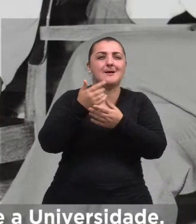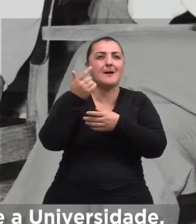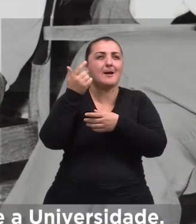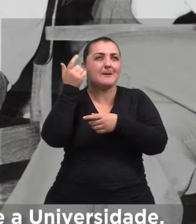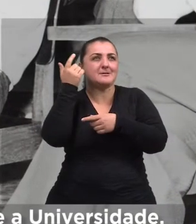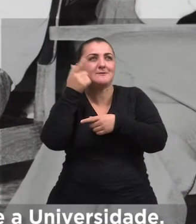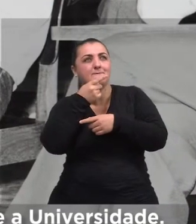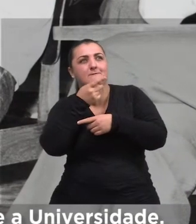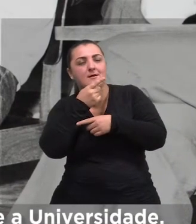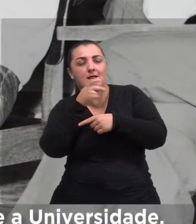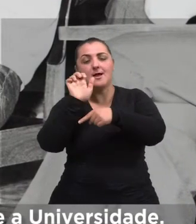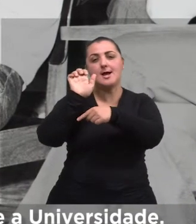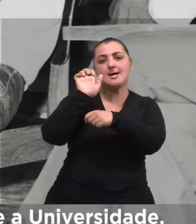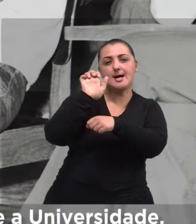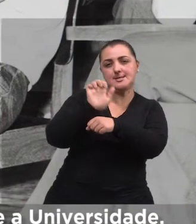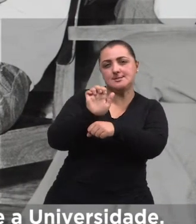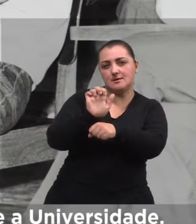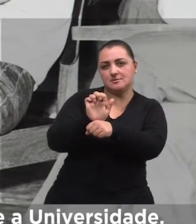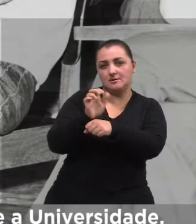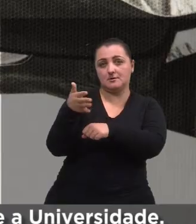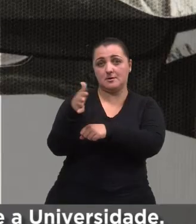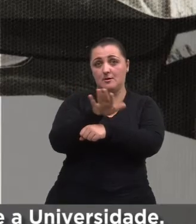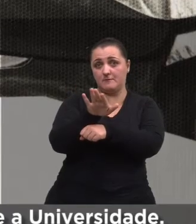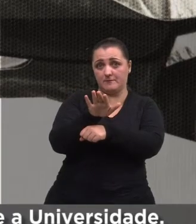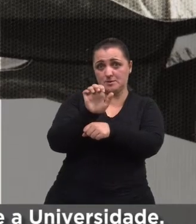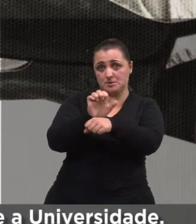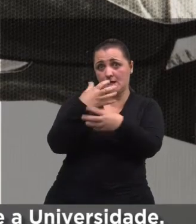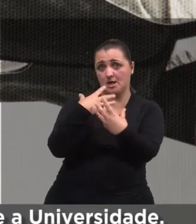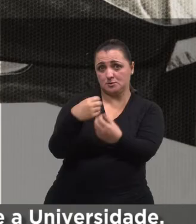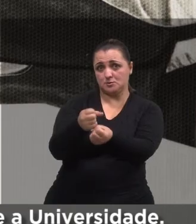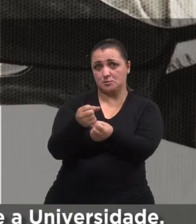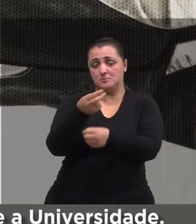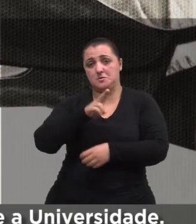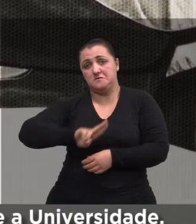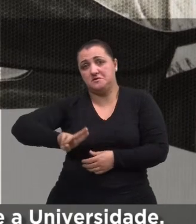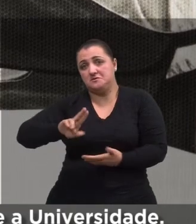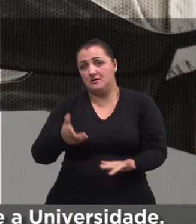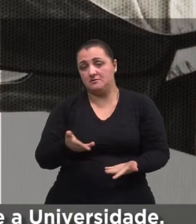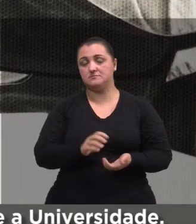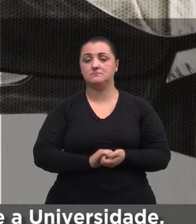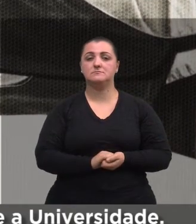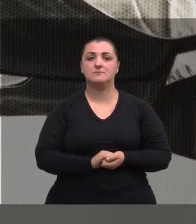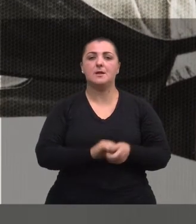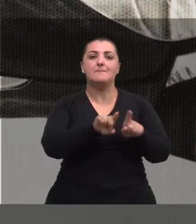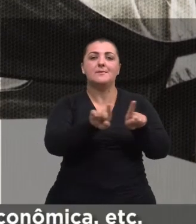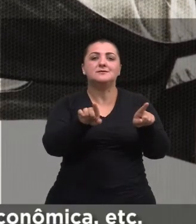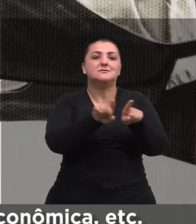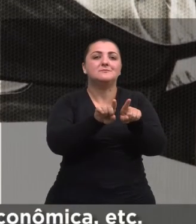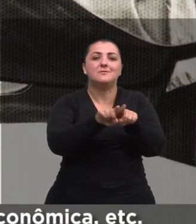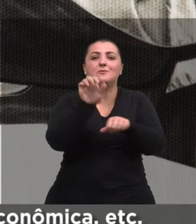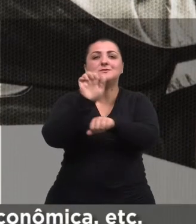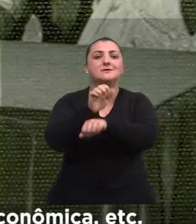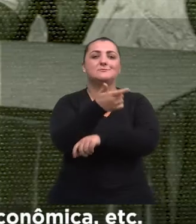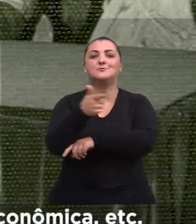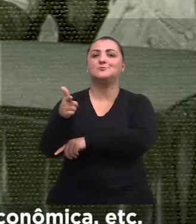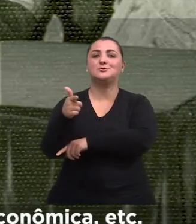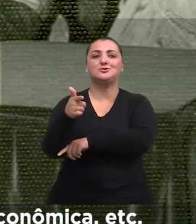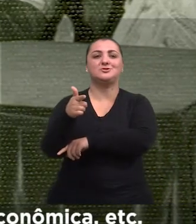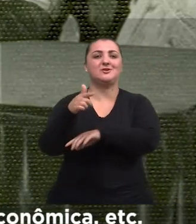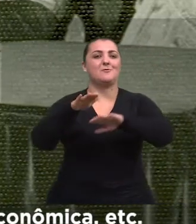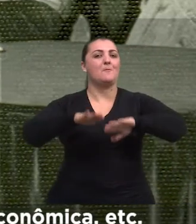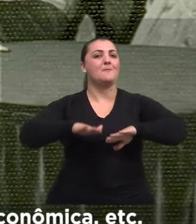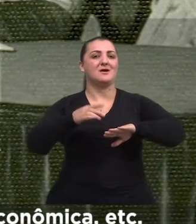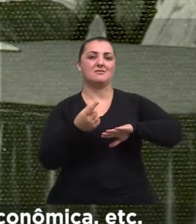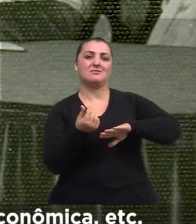na estadualização. Então, quem sabe o Estado assume a universidade. Mas também o Estado não